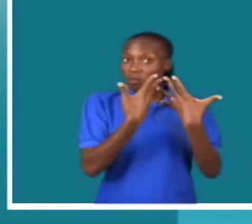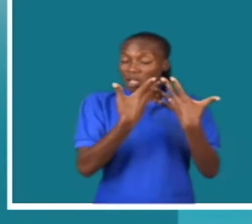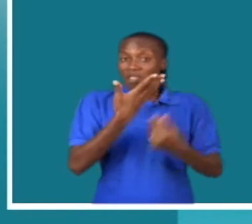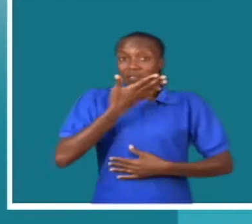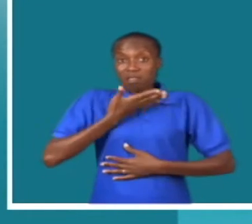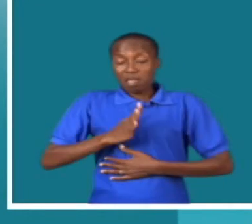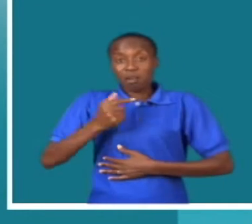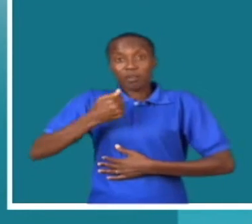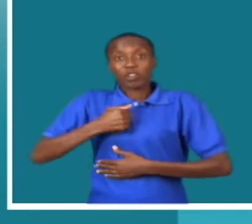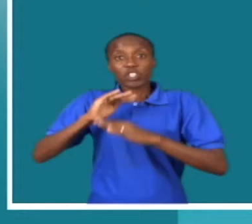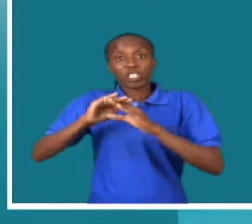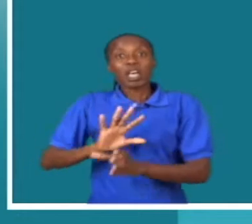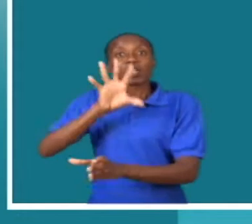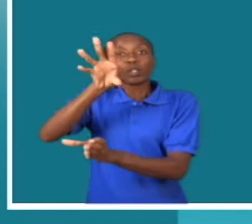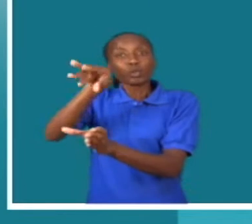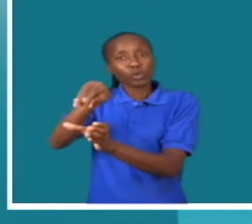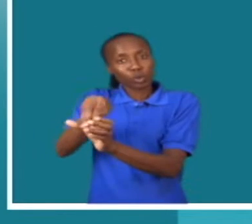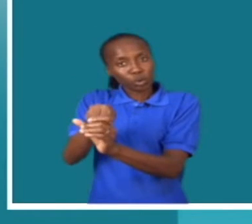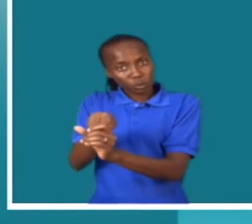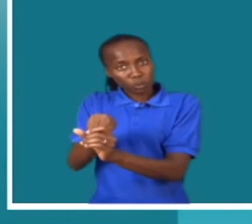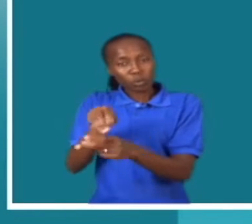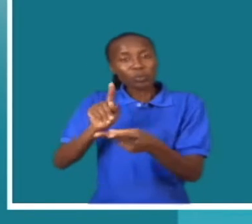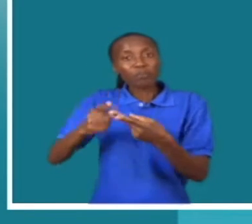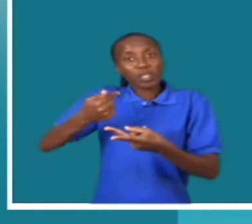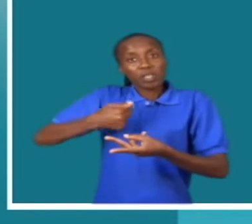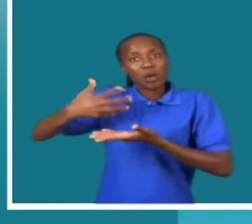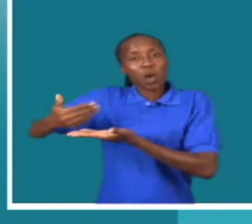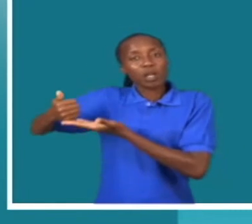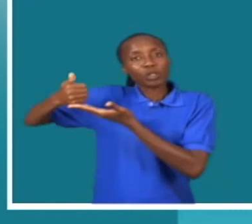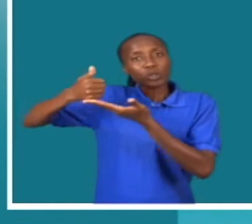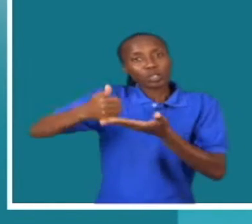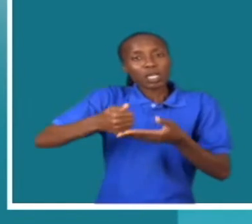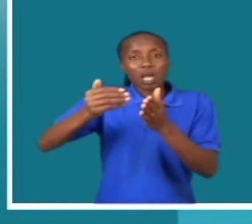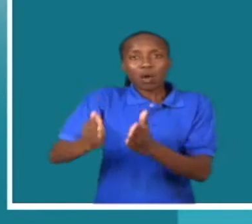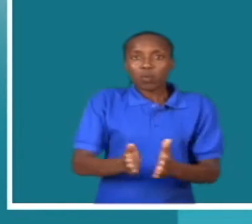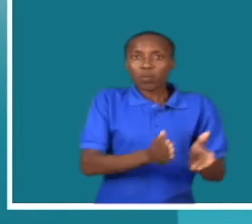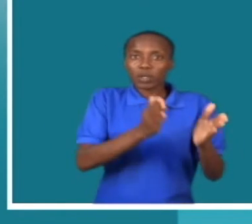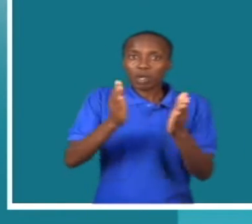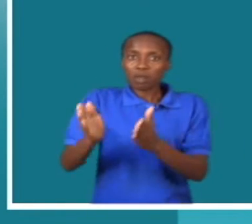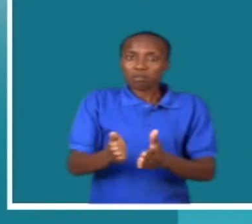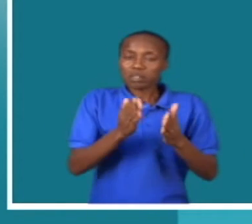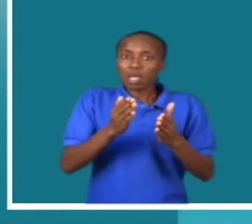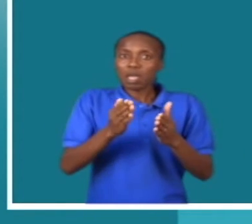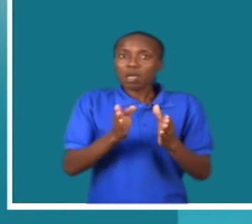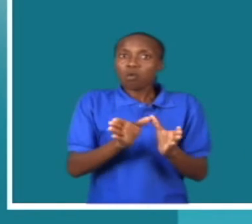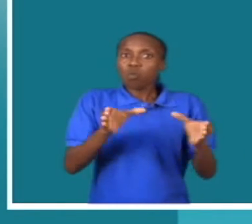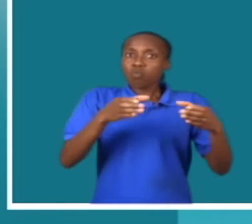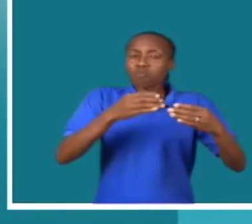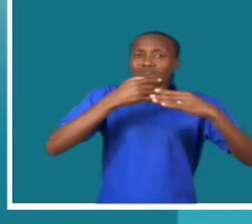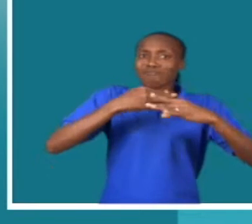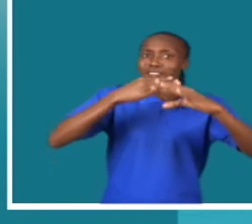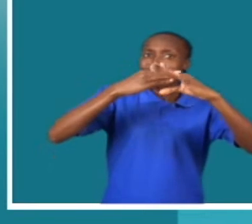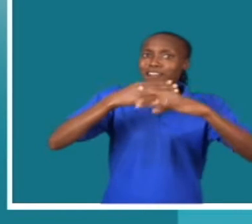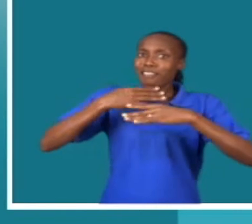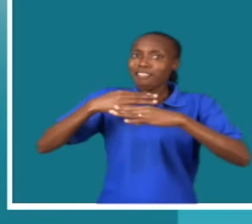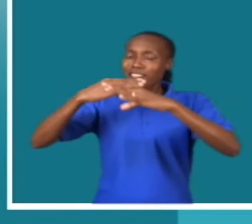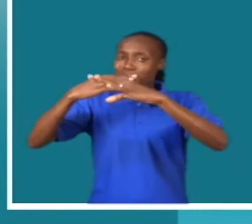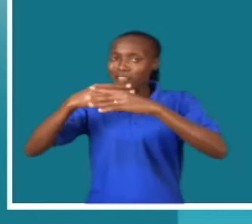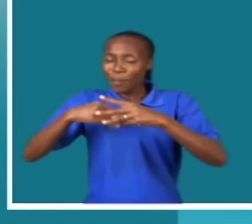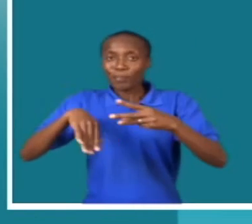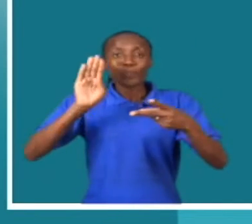gostariam que eu fizesse parte, que eu lhes ajudasse a organizar o espetáculo, que